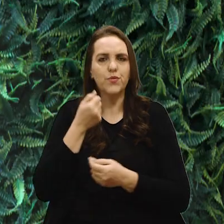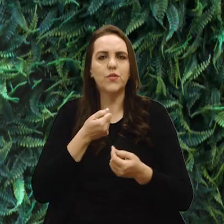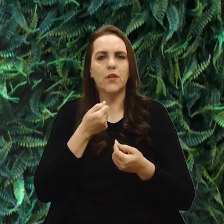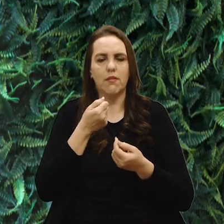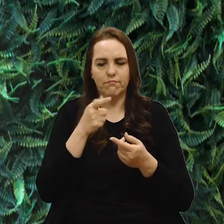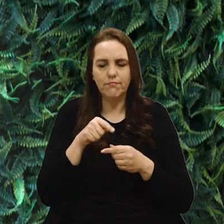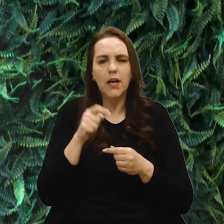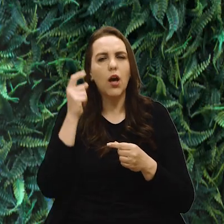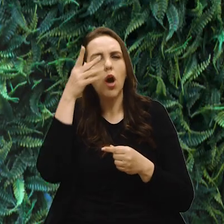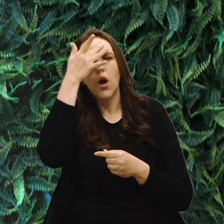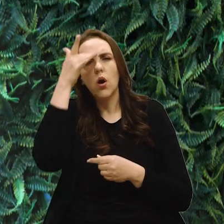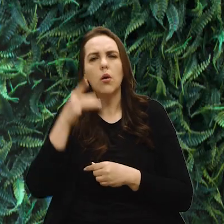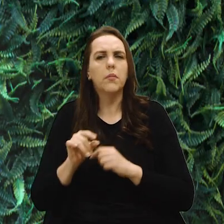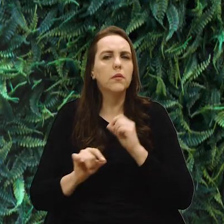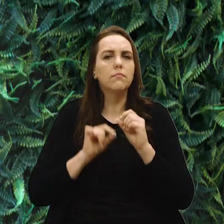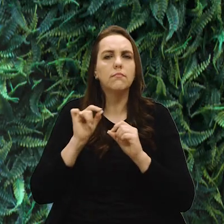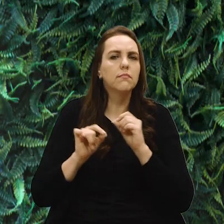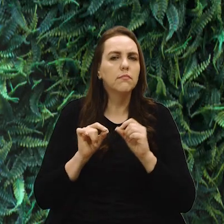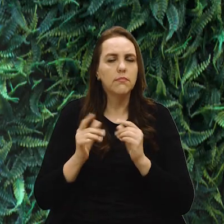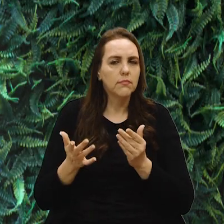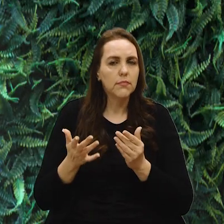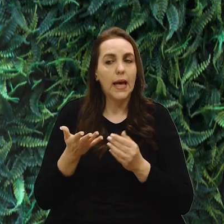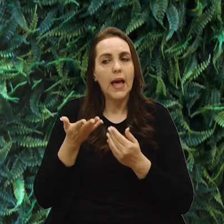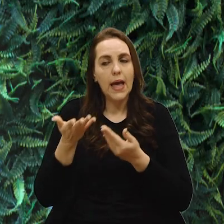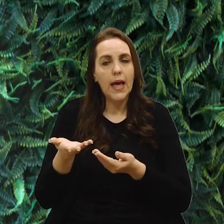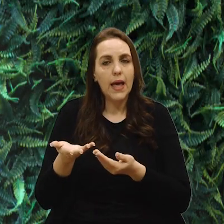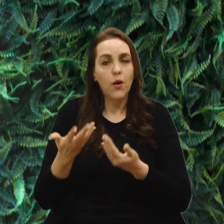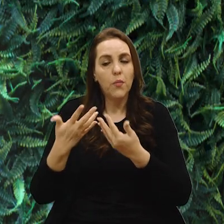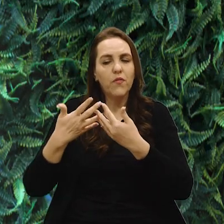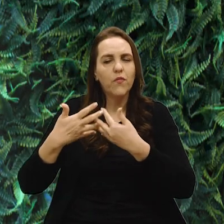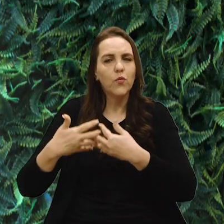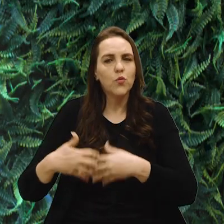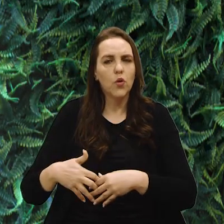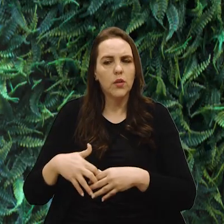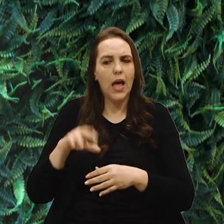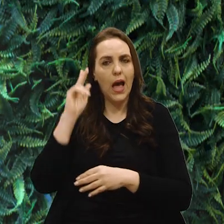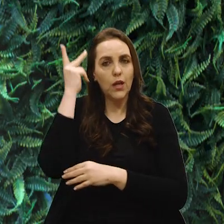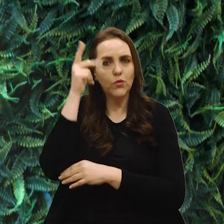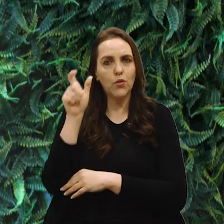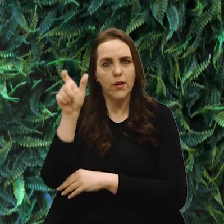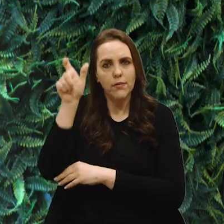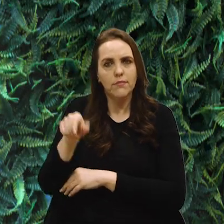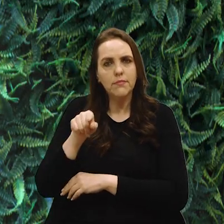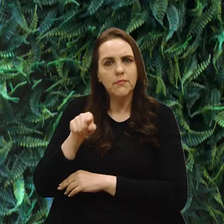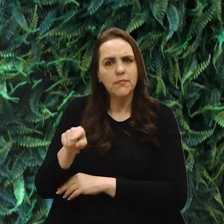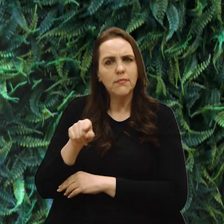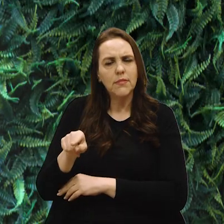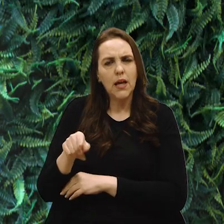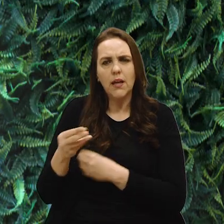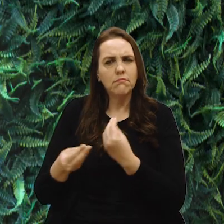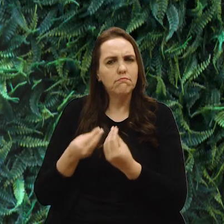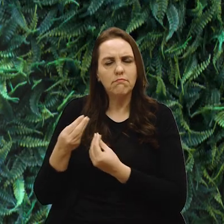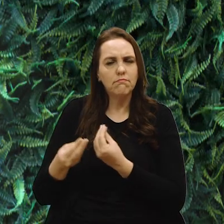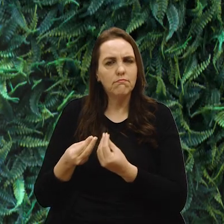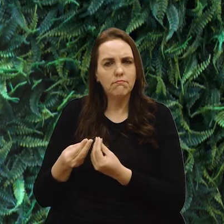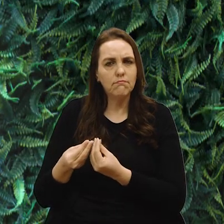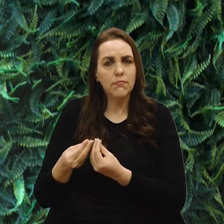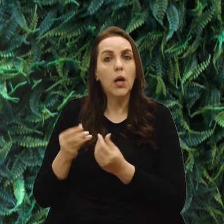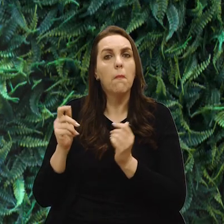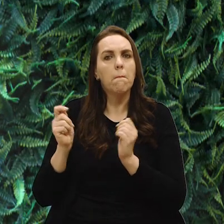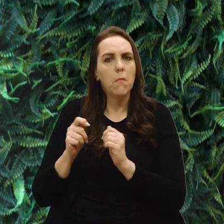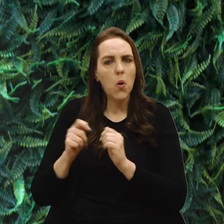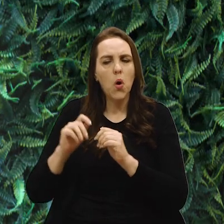assim, né? É de como isso, assim, essa história desse sujeito, ela pode